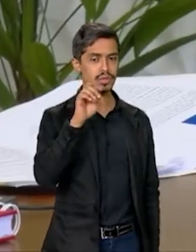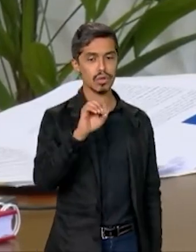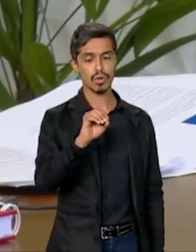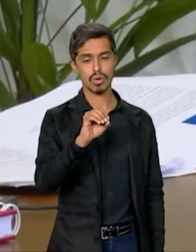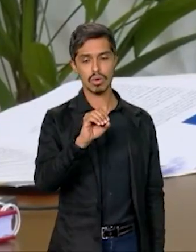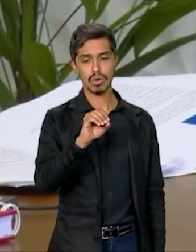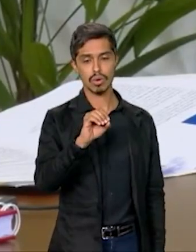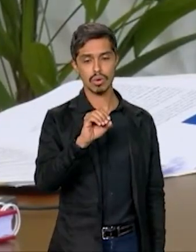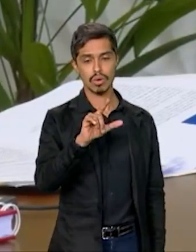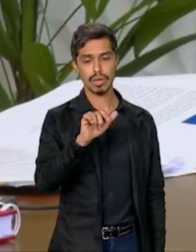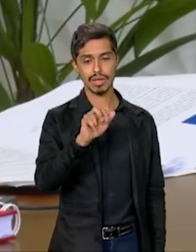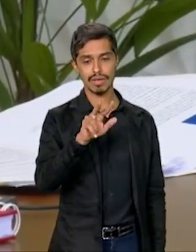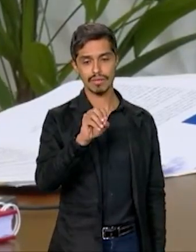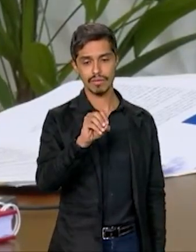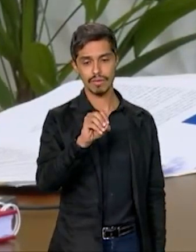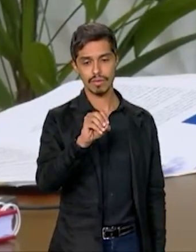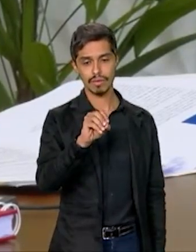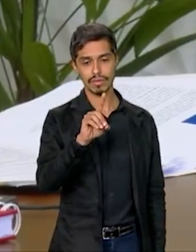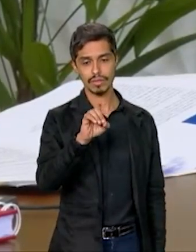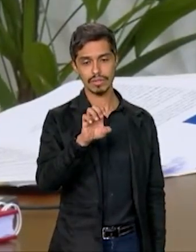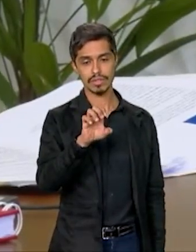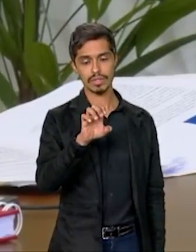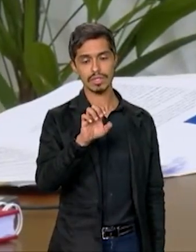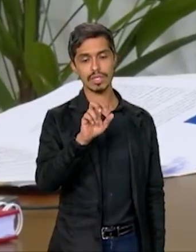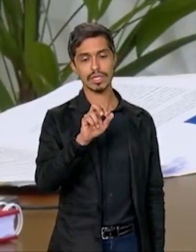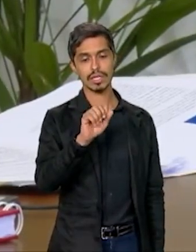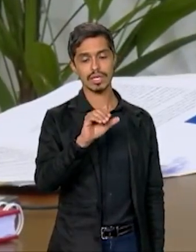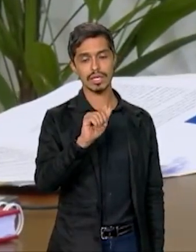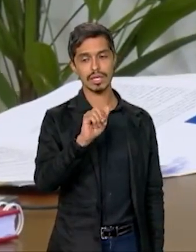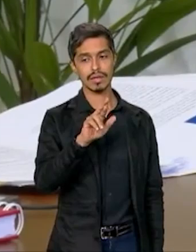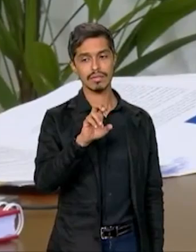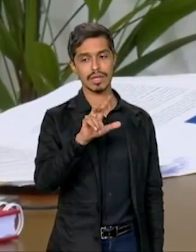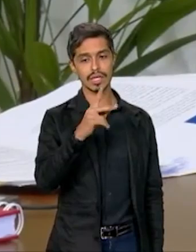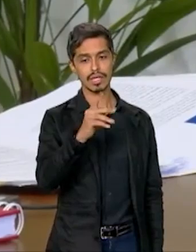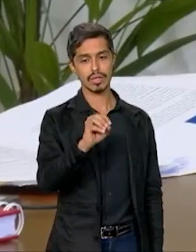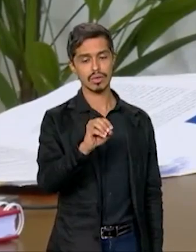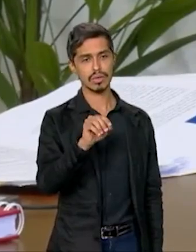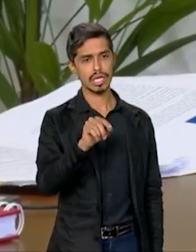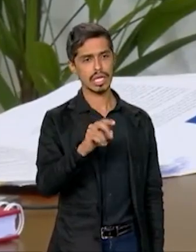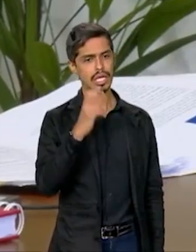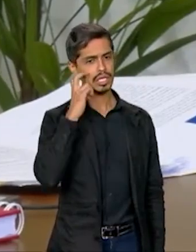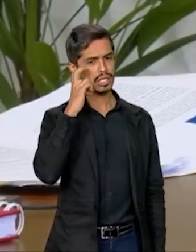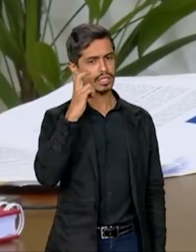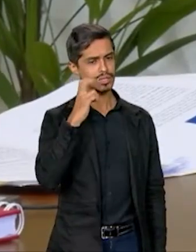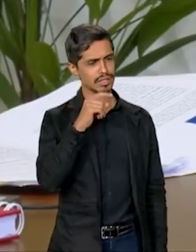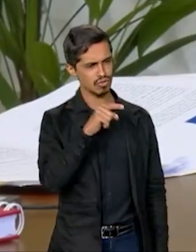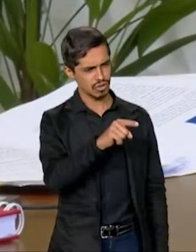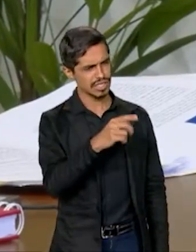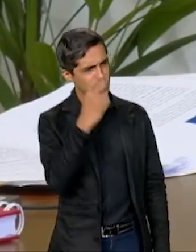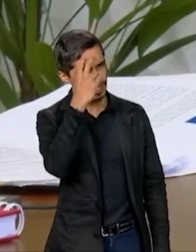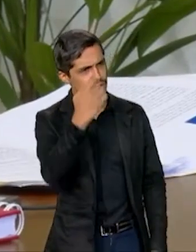Olavo. Olavo de Carvalho. Olavo Carvalho. Pô, você que é intelectual, não me assessora?